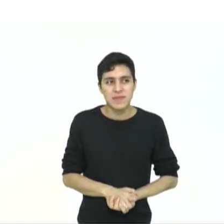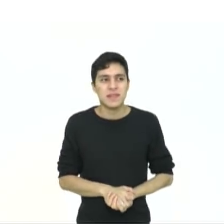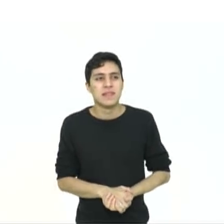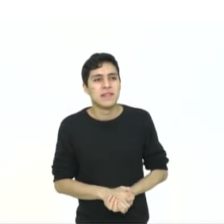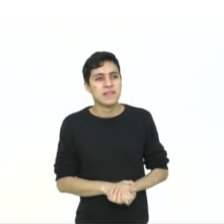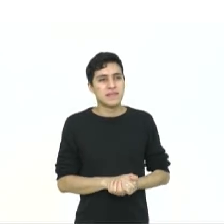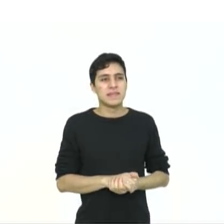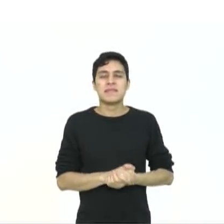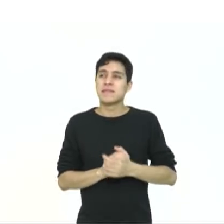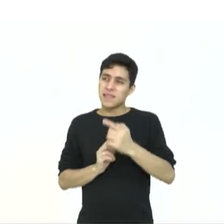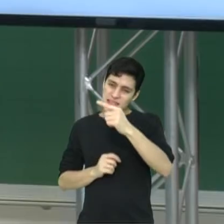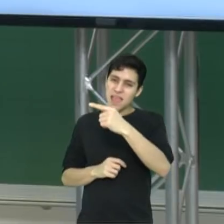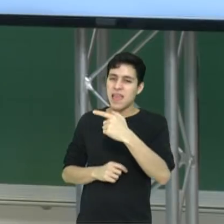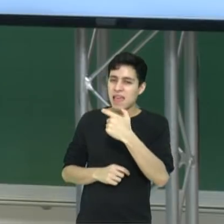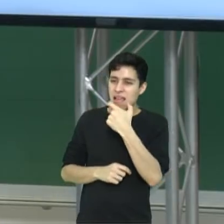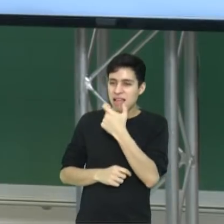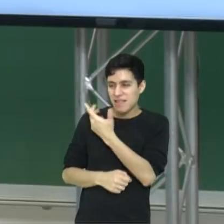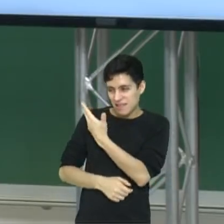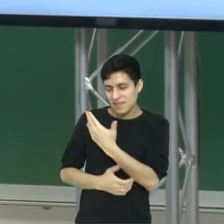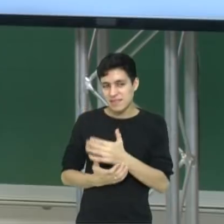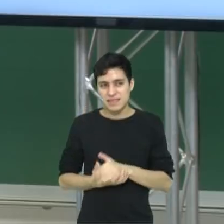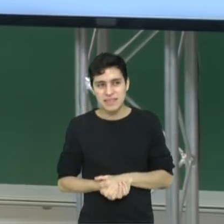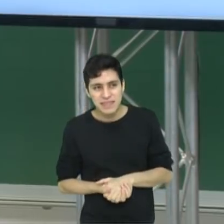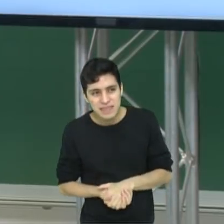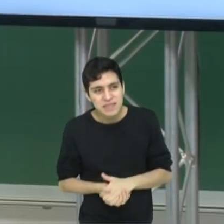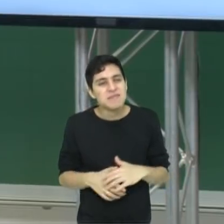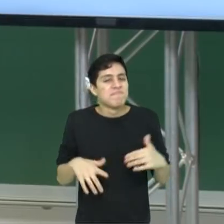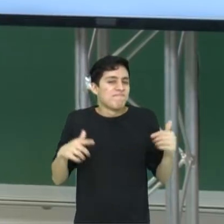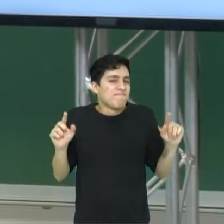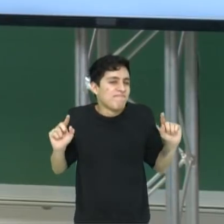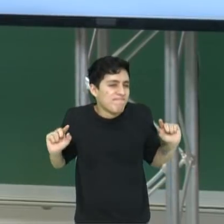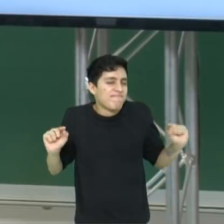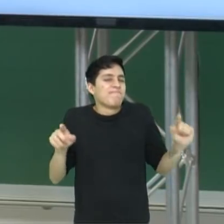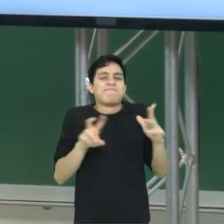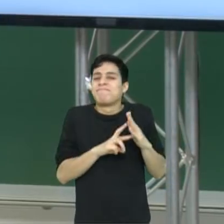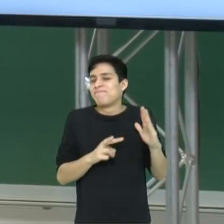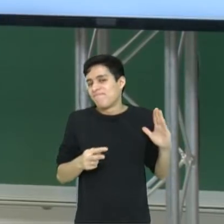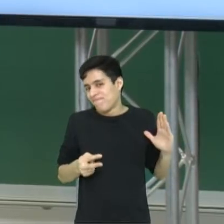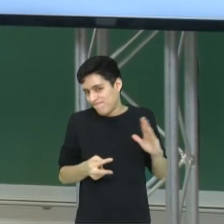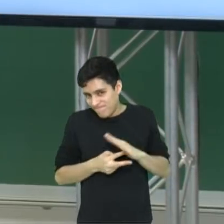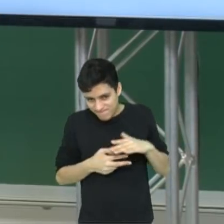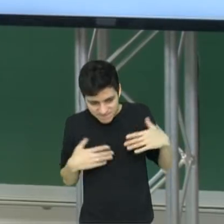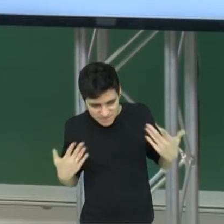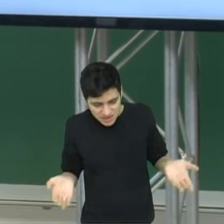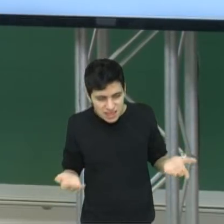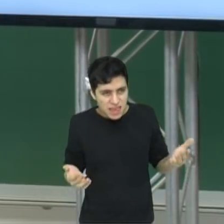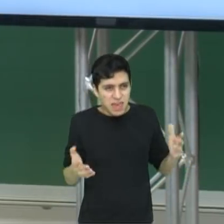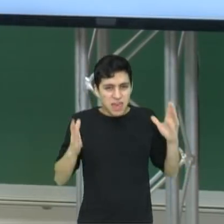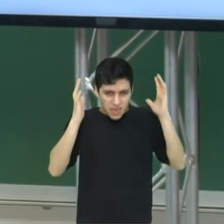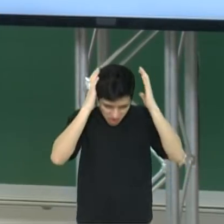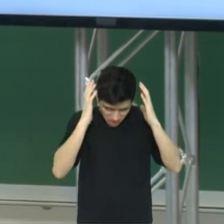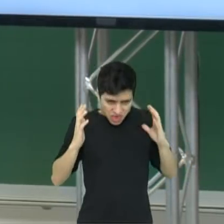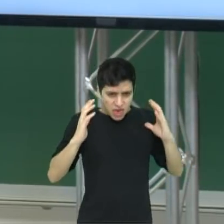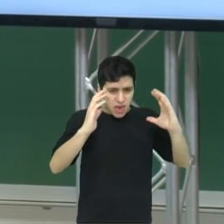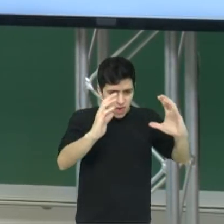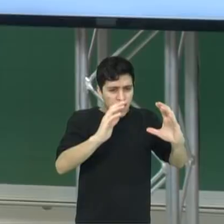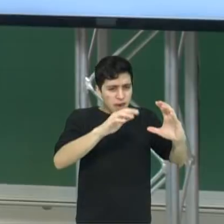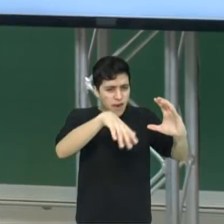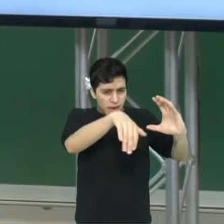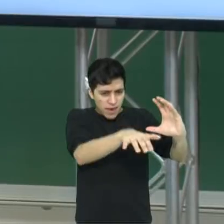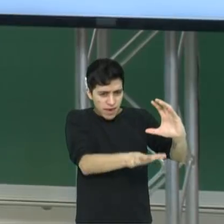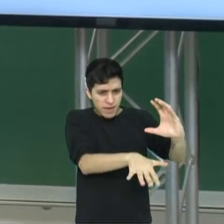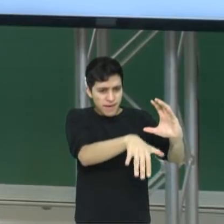É Inglaterra, né, professor? Está escrito em inglês ali, né? Tá bom. E aí, o que representa essa cabeça